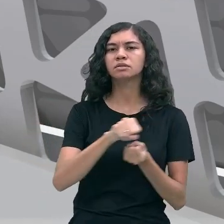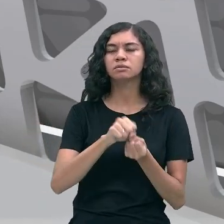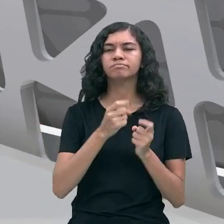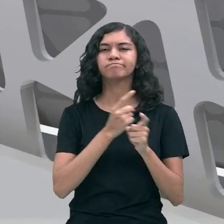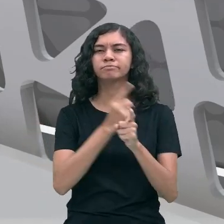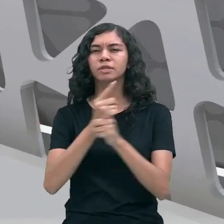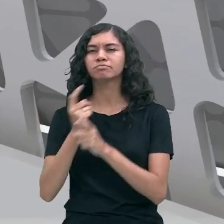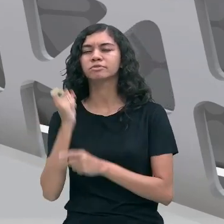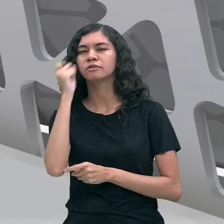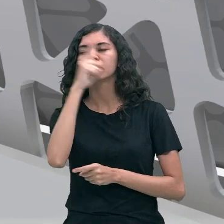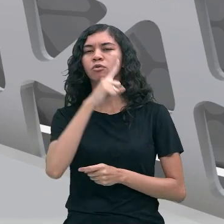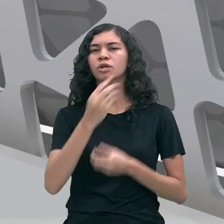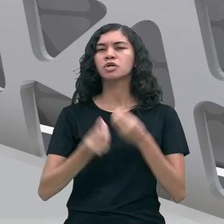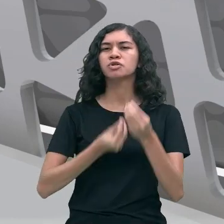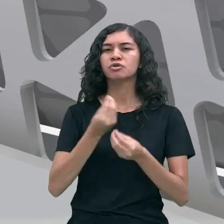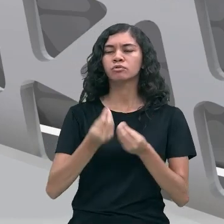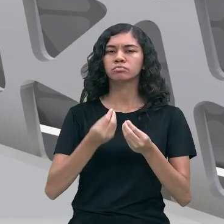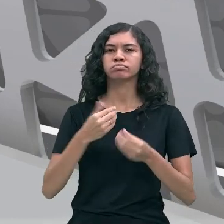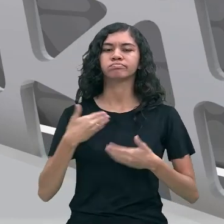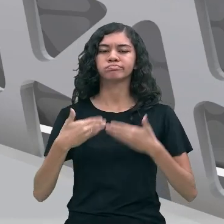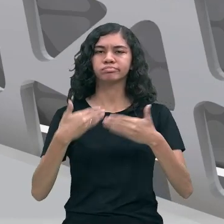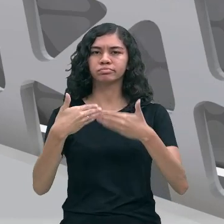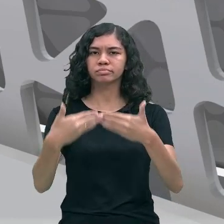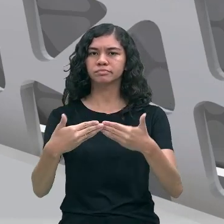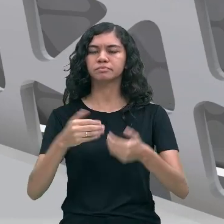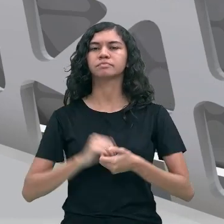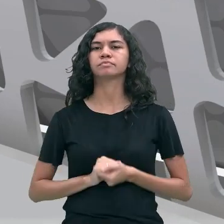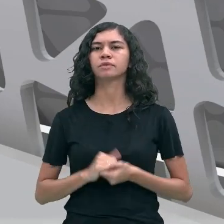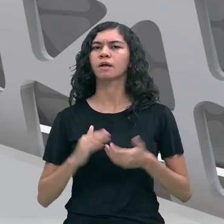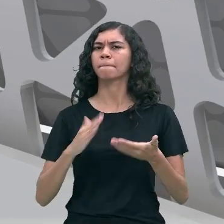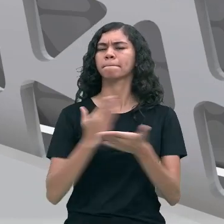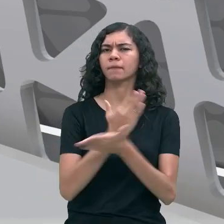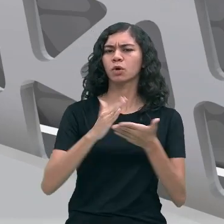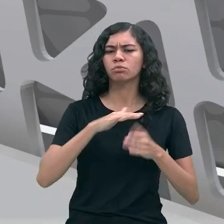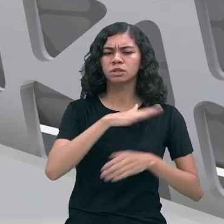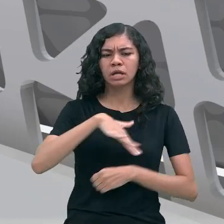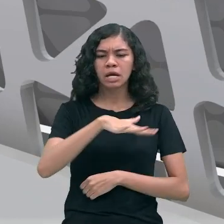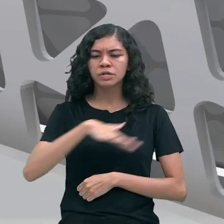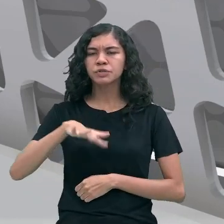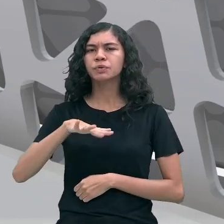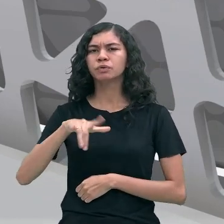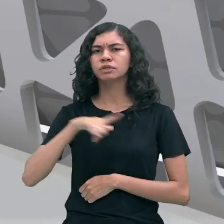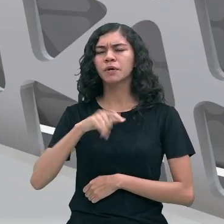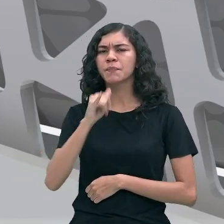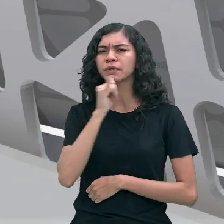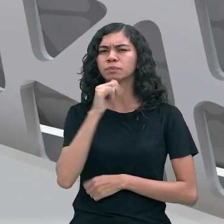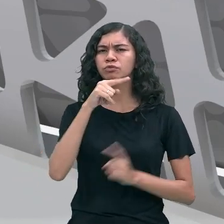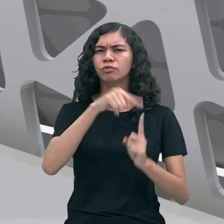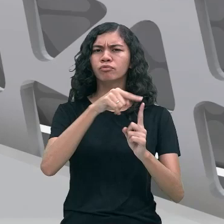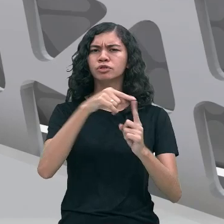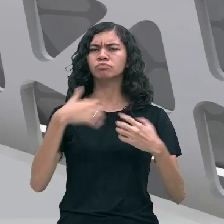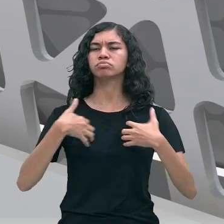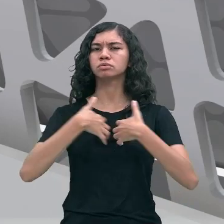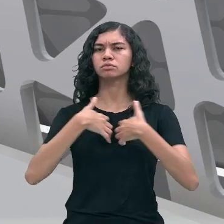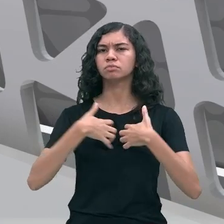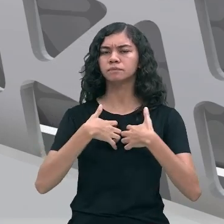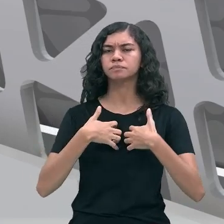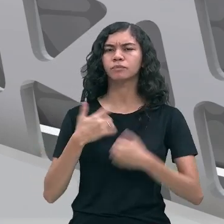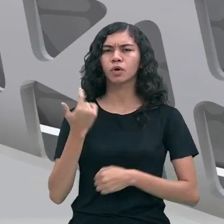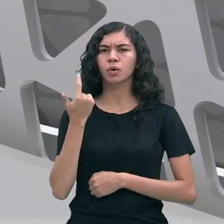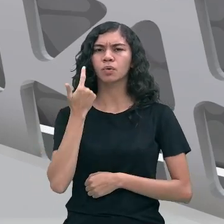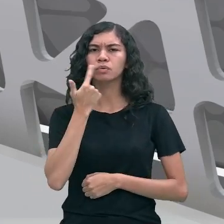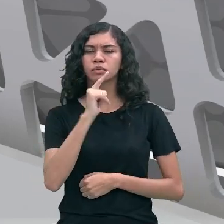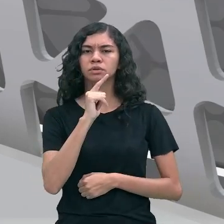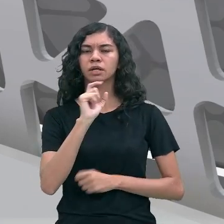encontrando dificuldades. Aí a gente já verifica que existem algumas regiões, por exemplo, uma determinada espécie de animal que ela consegue se